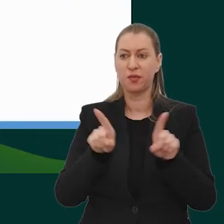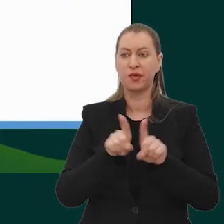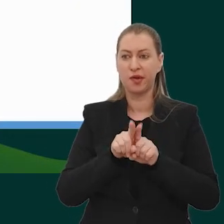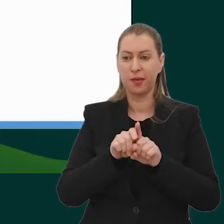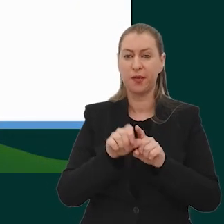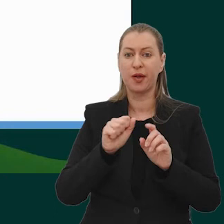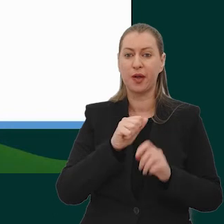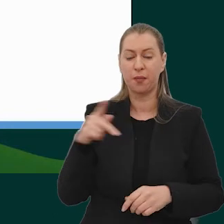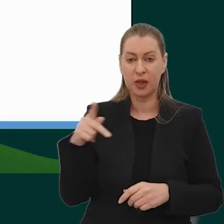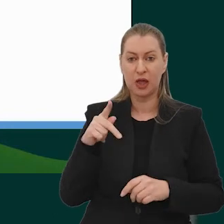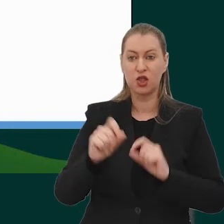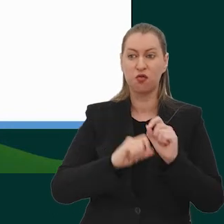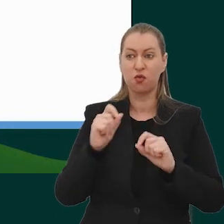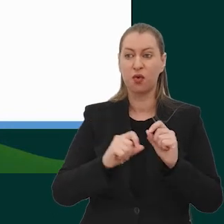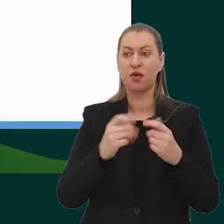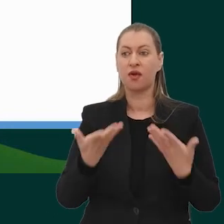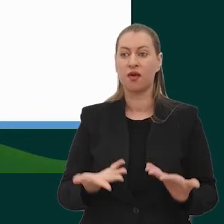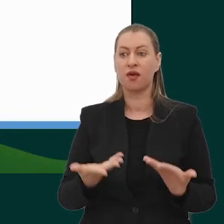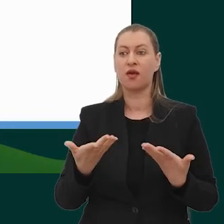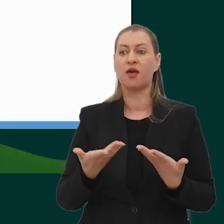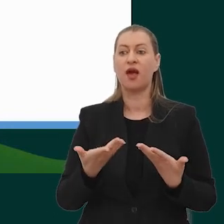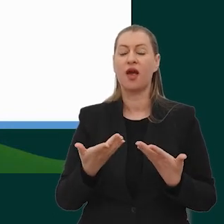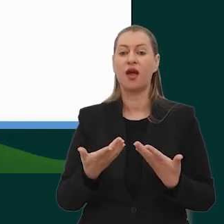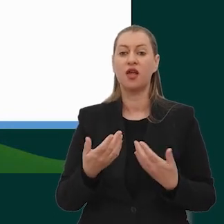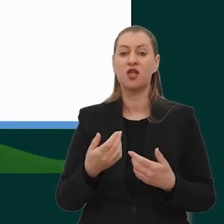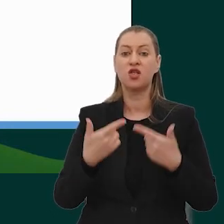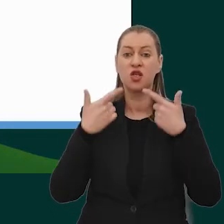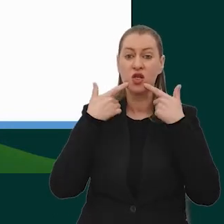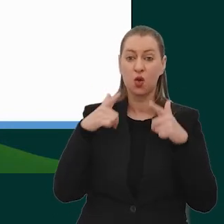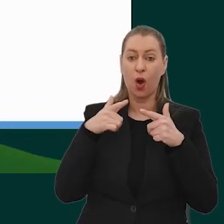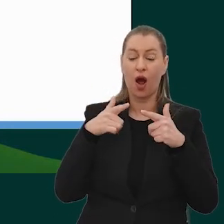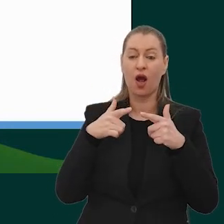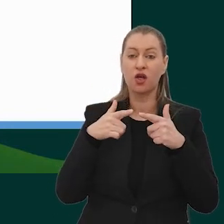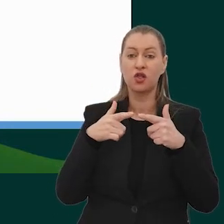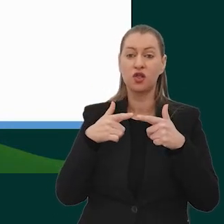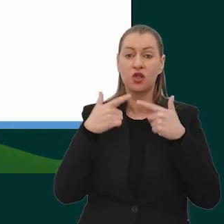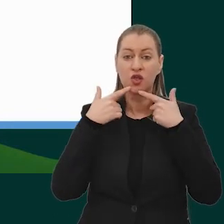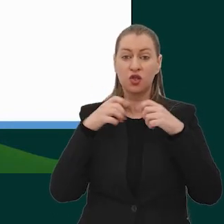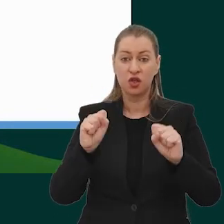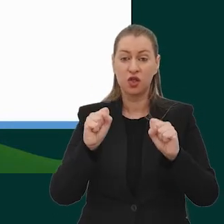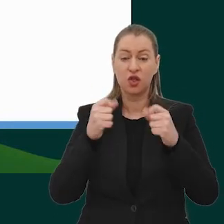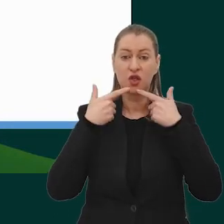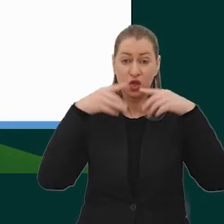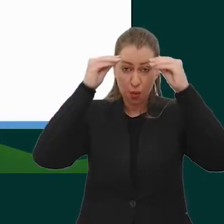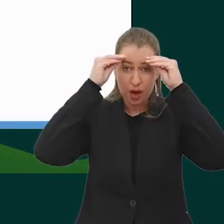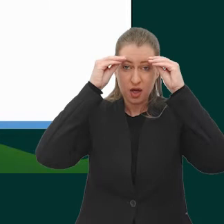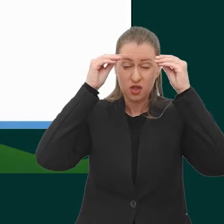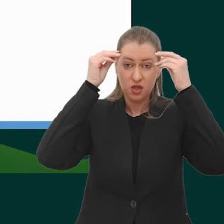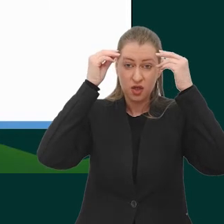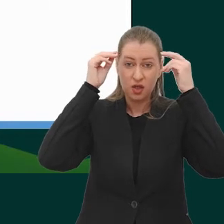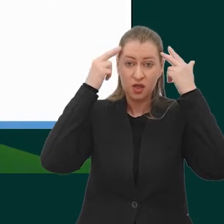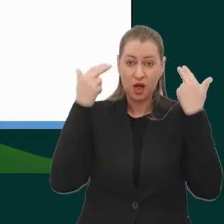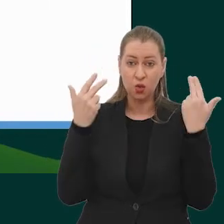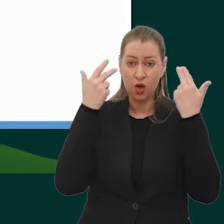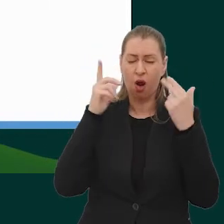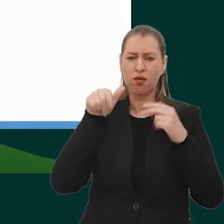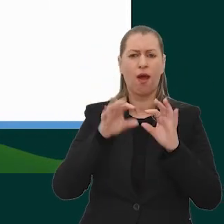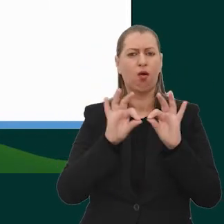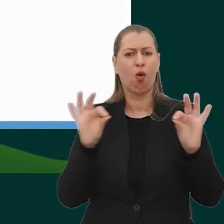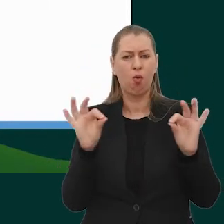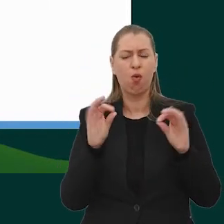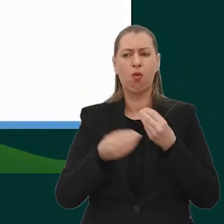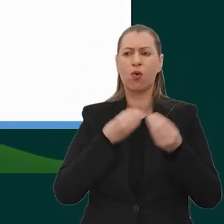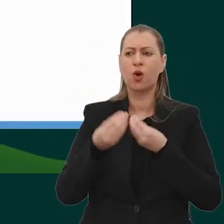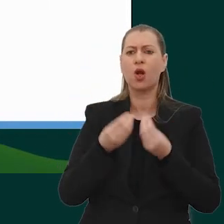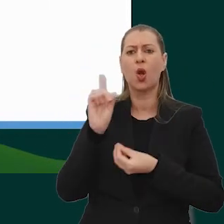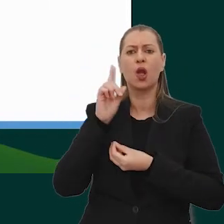de geração de linguagem natural, que é uma área de aplicação do processamento de linguagem natural, né? E uma abordagem muito comum. A